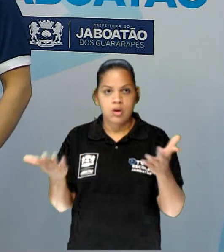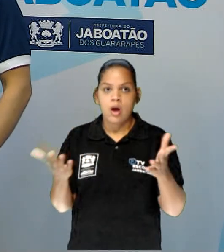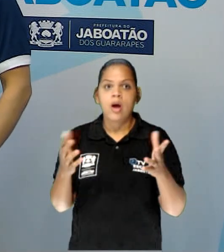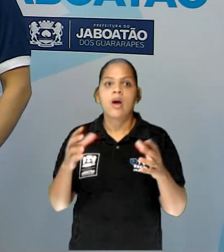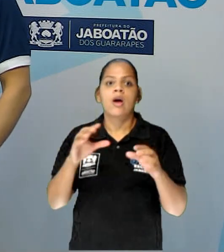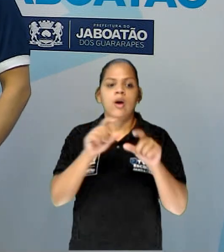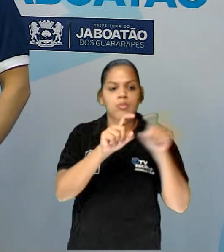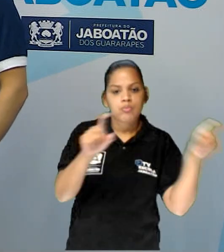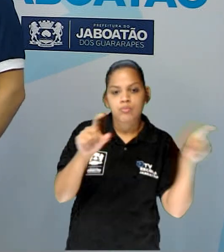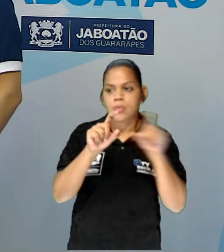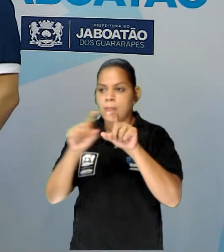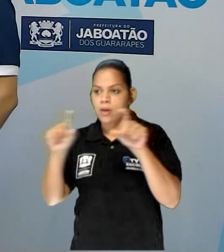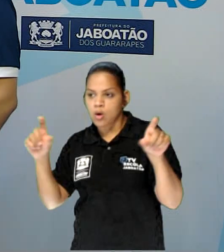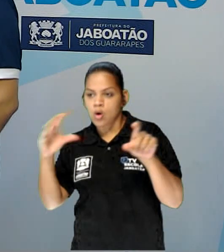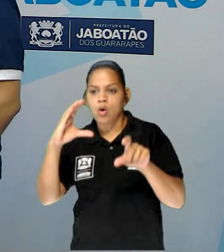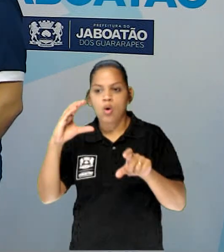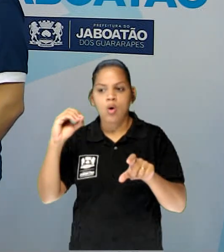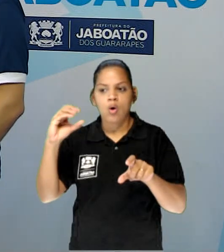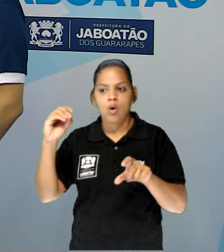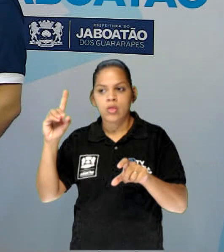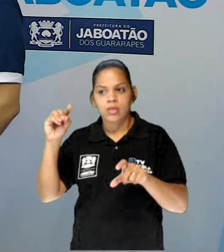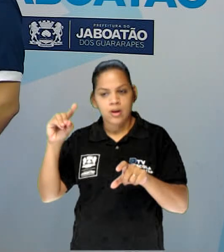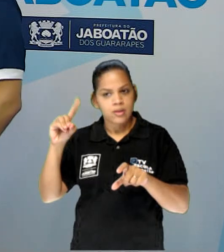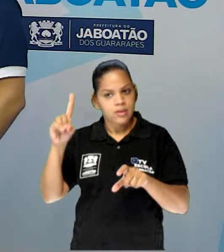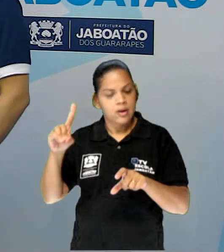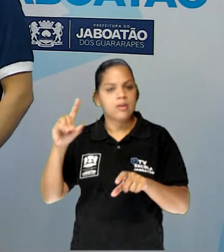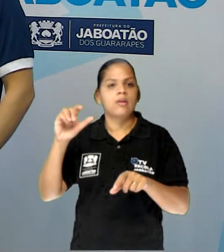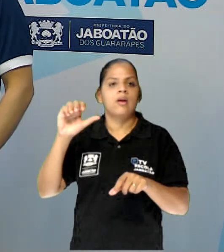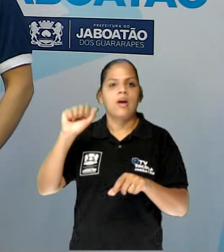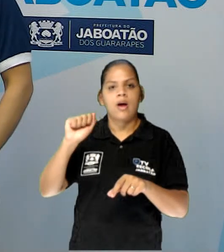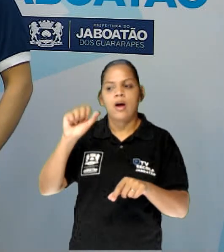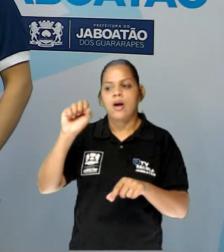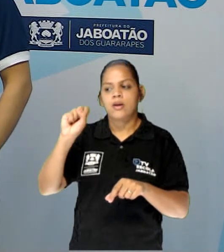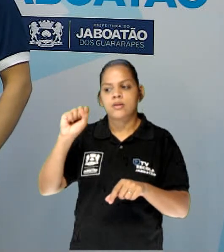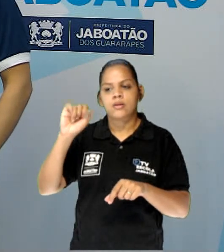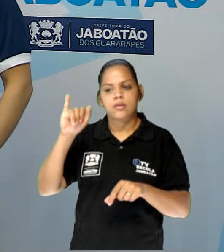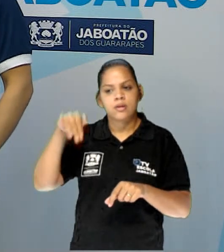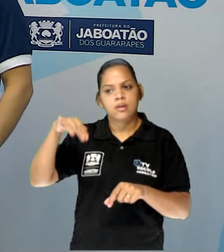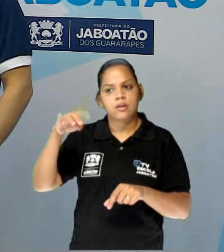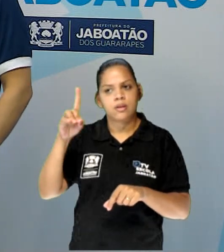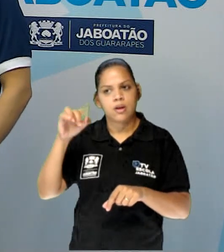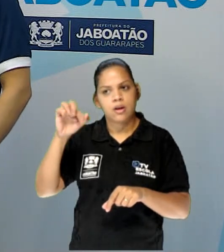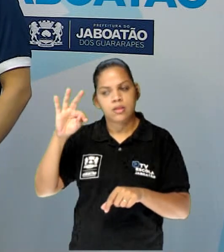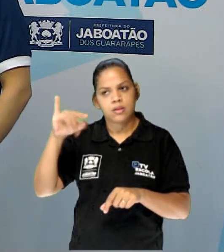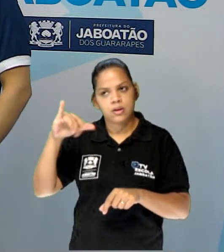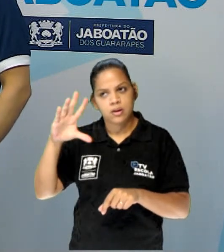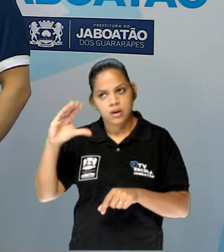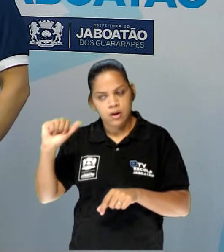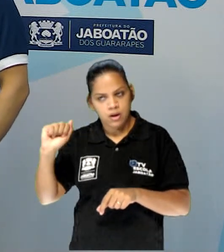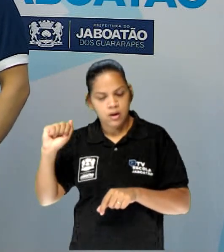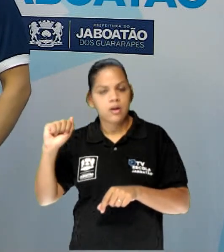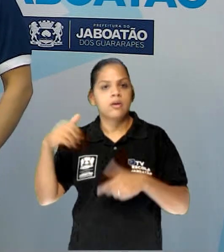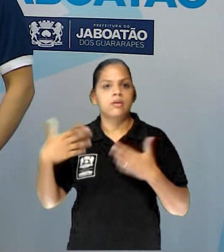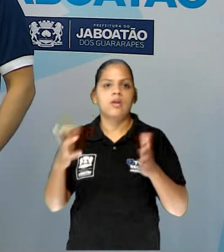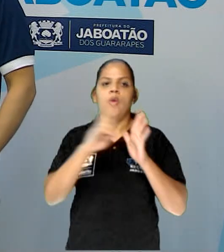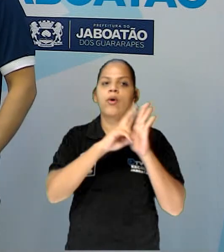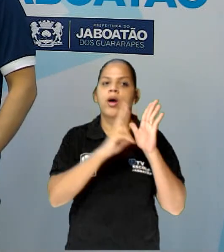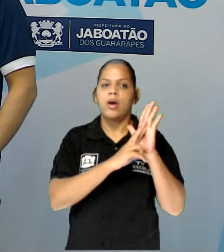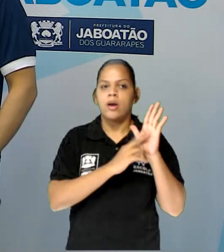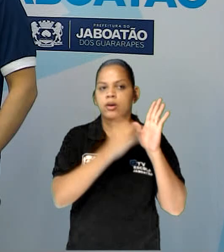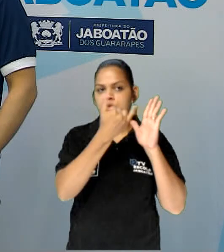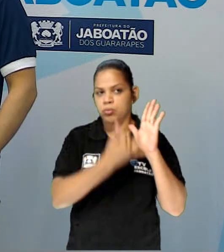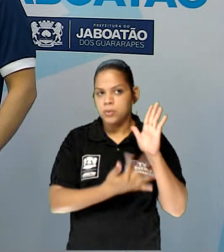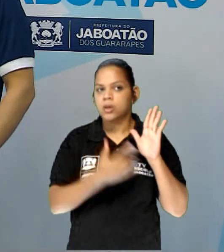coordenadas, assindéticas, né? O que está mais do que justificado porque é o que diz a regra. Portanto, esse item 1, ele é